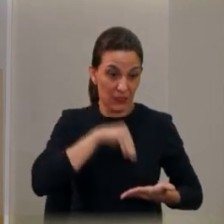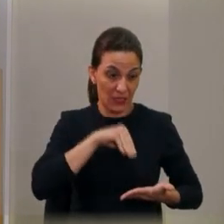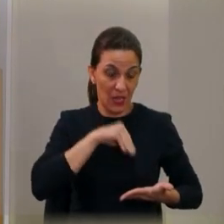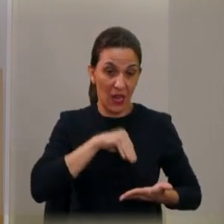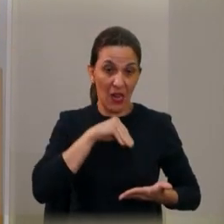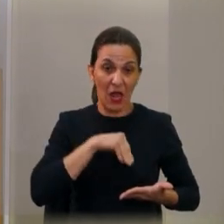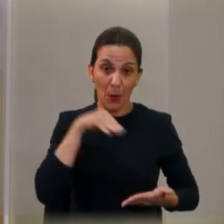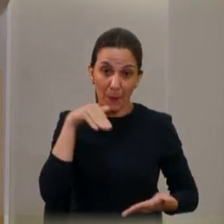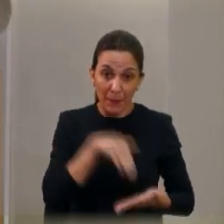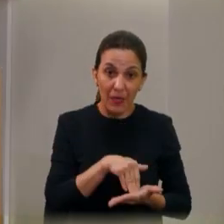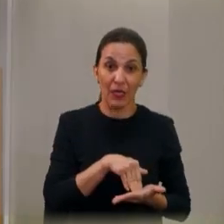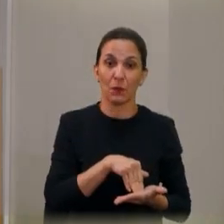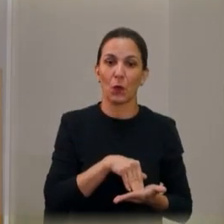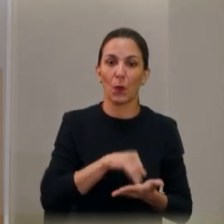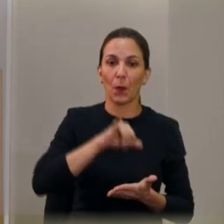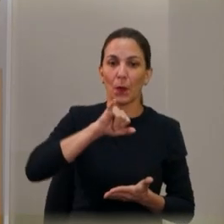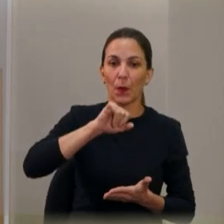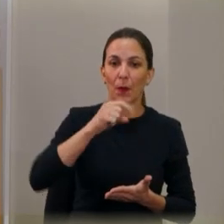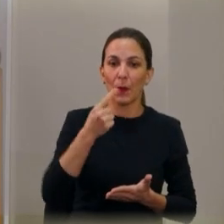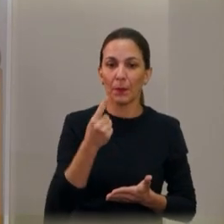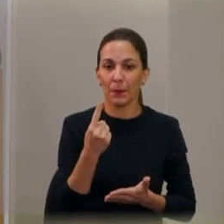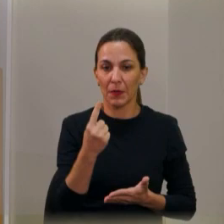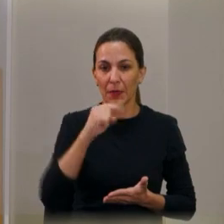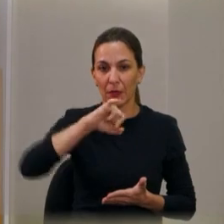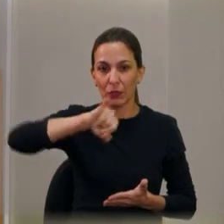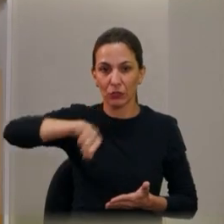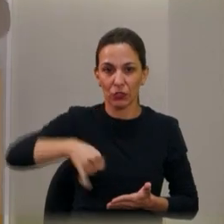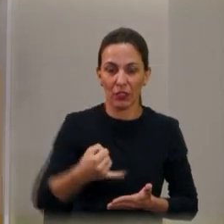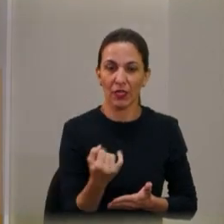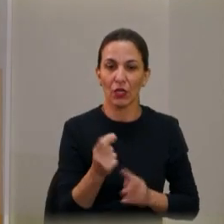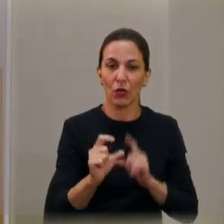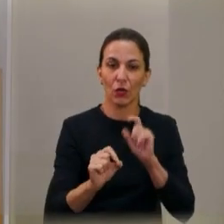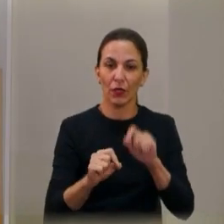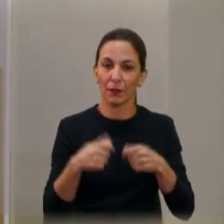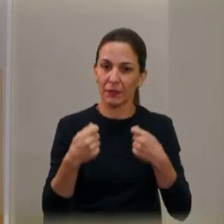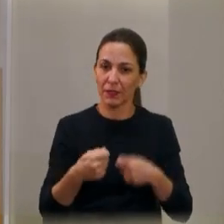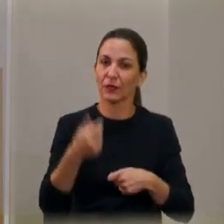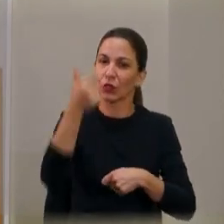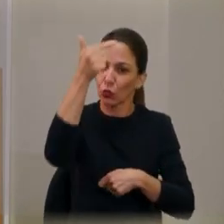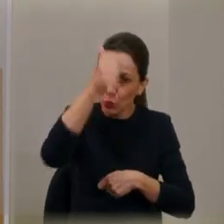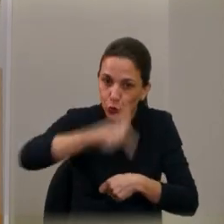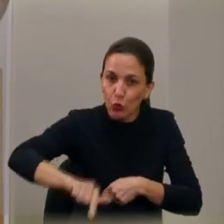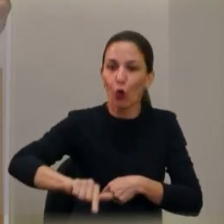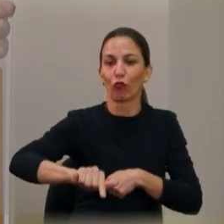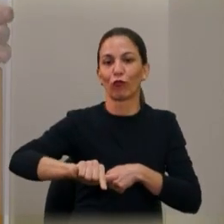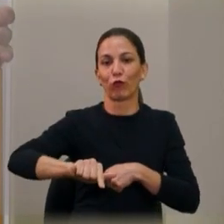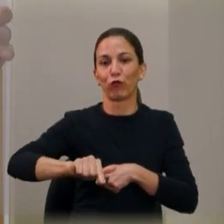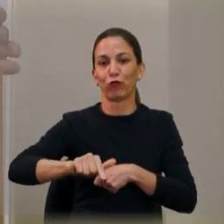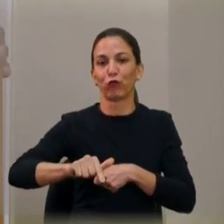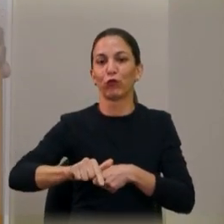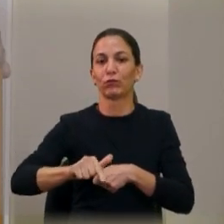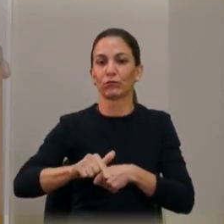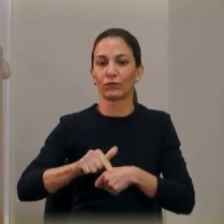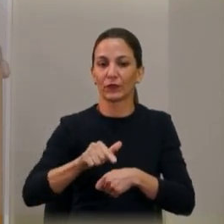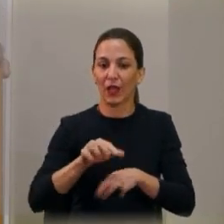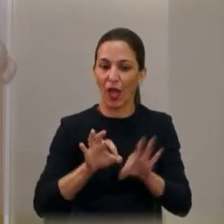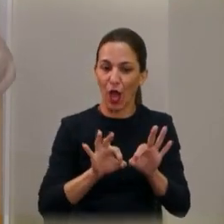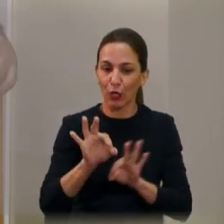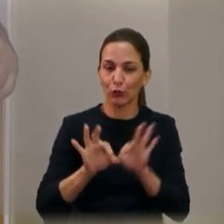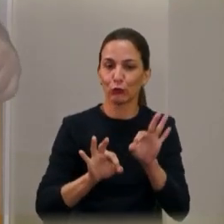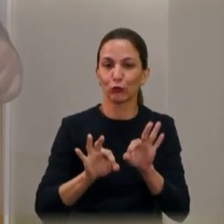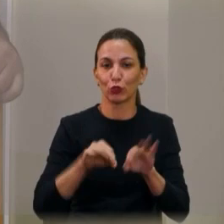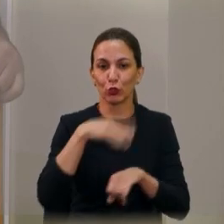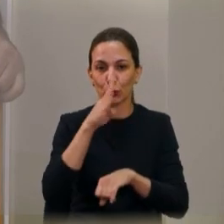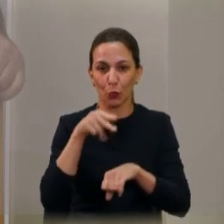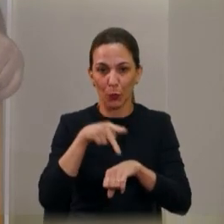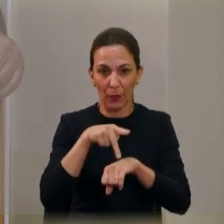dia primeiro de Janeiro logo em fevereiro na folha de Fevereiro deveria ter um reajuste deveria seguir o reajuste Nacional só